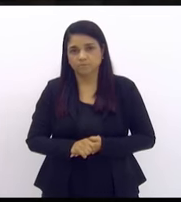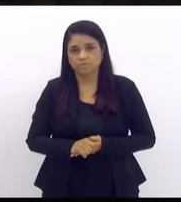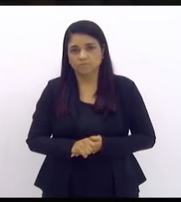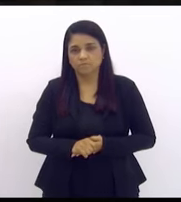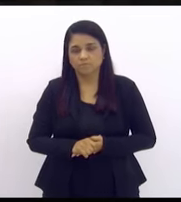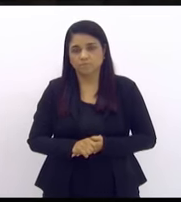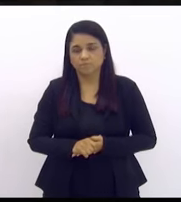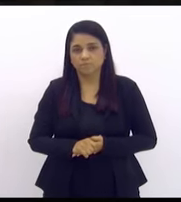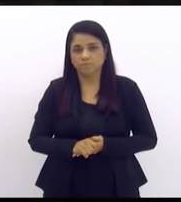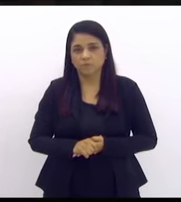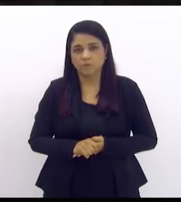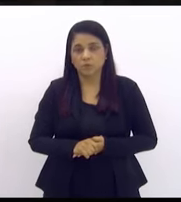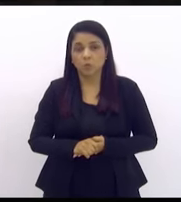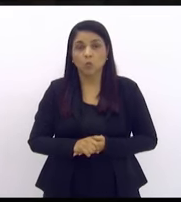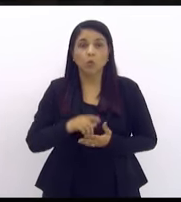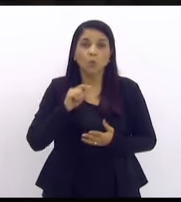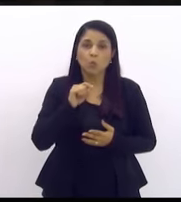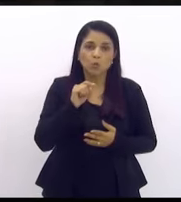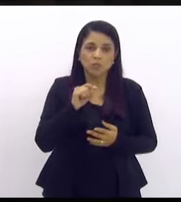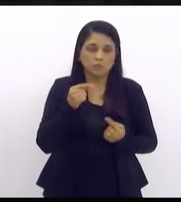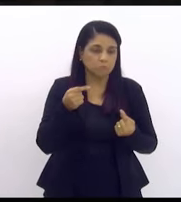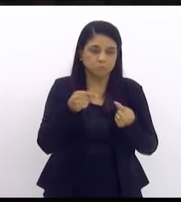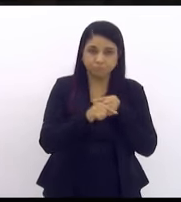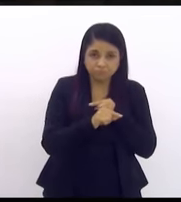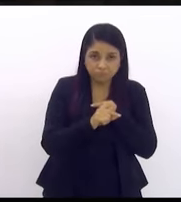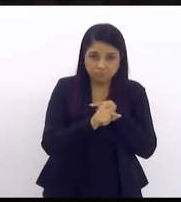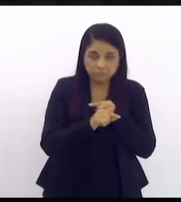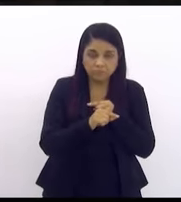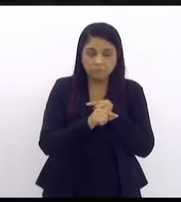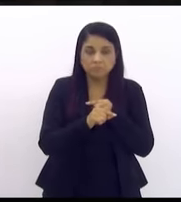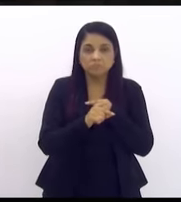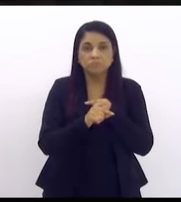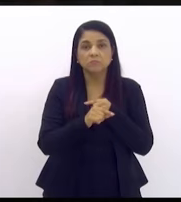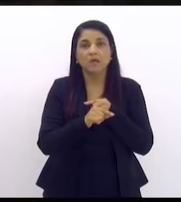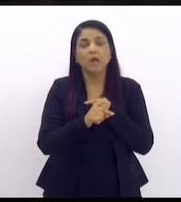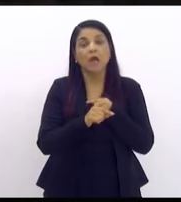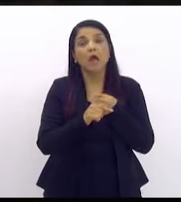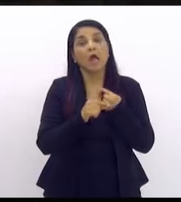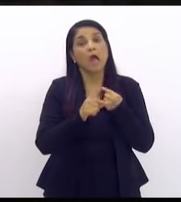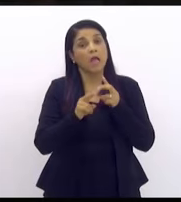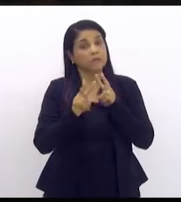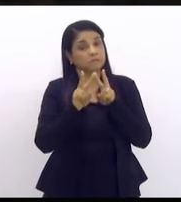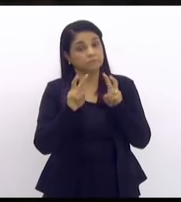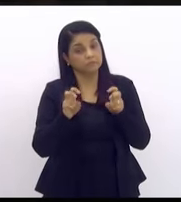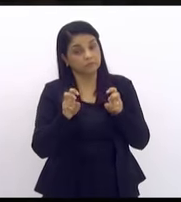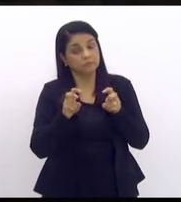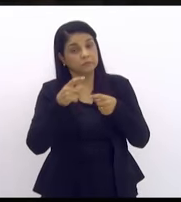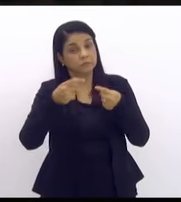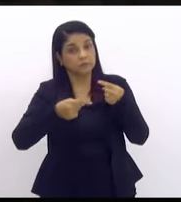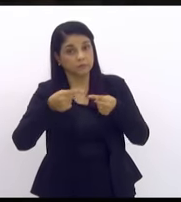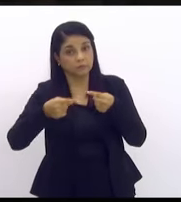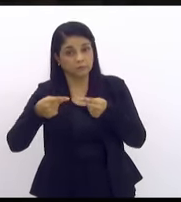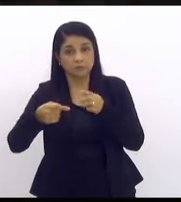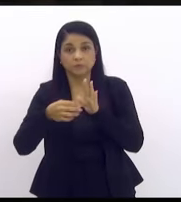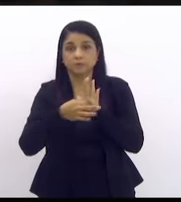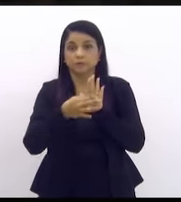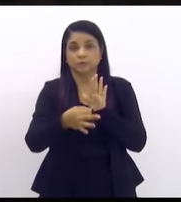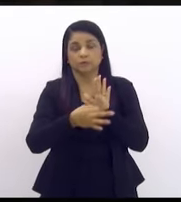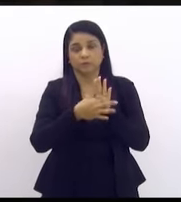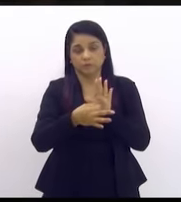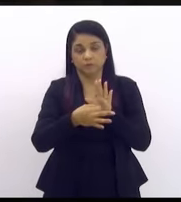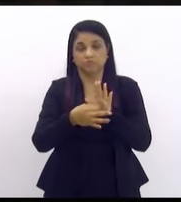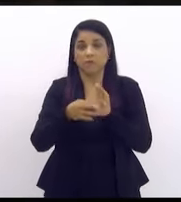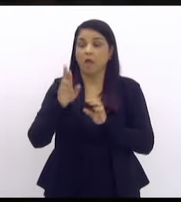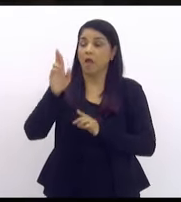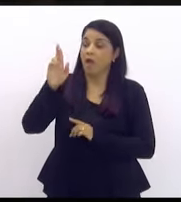o que não for implementado pode ser objeto das nossas duras críticas, porque tem